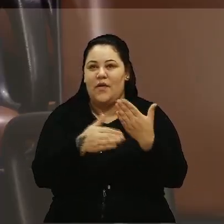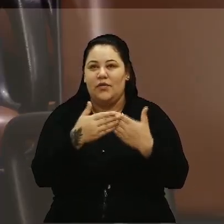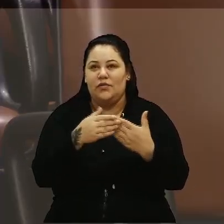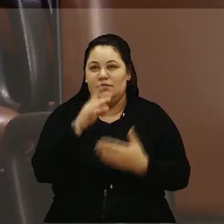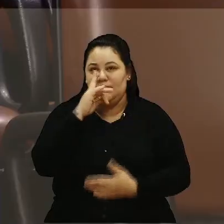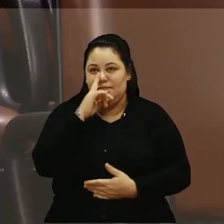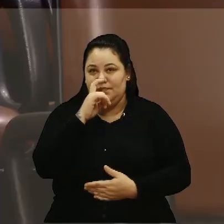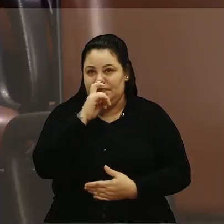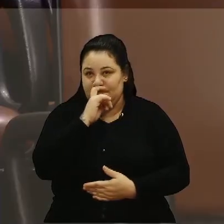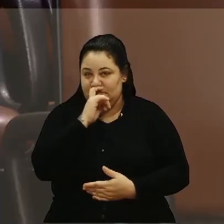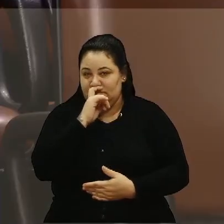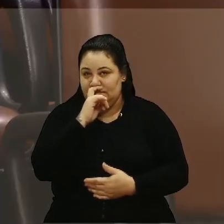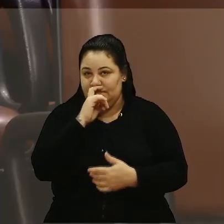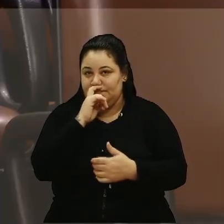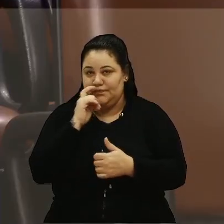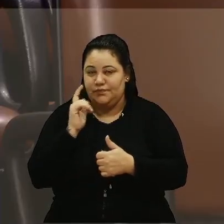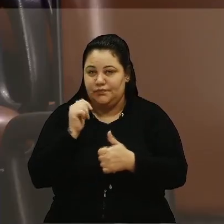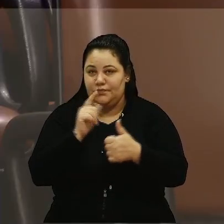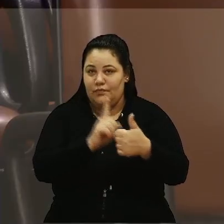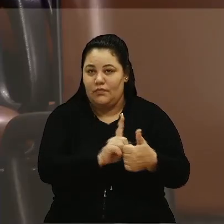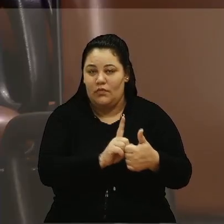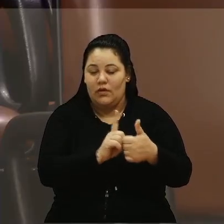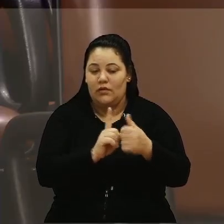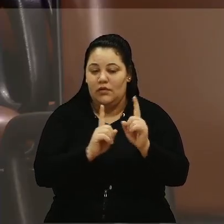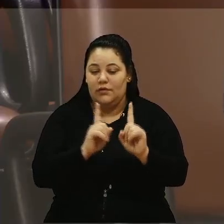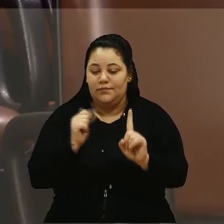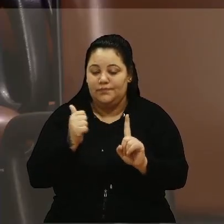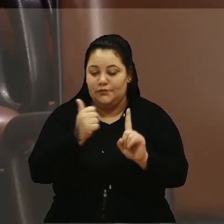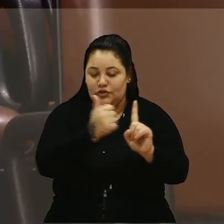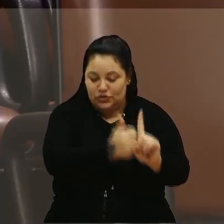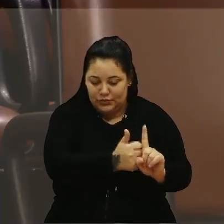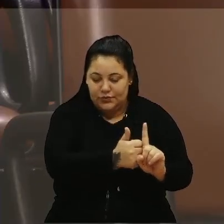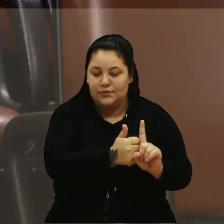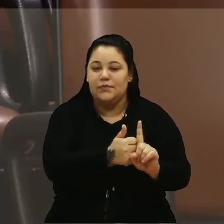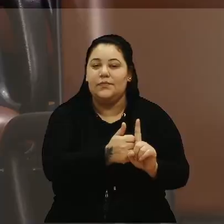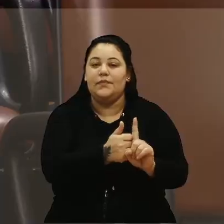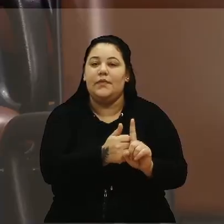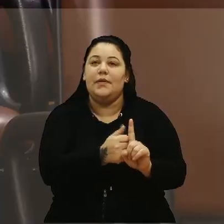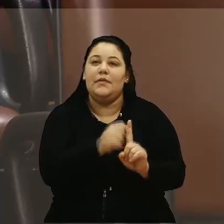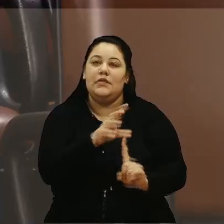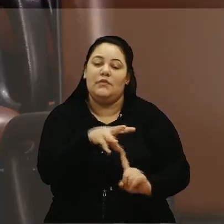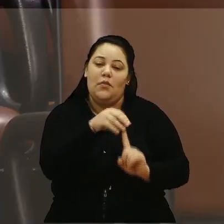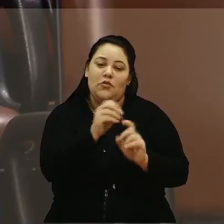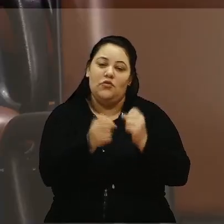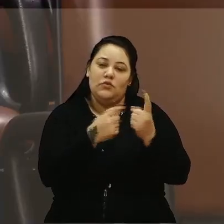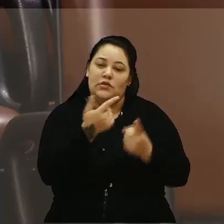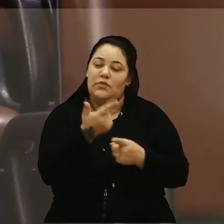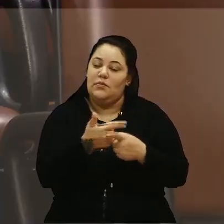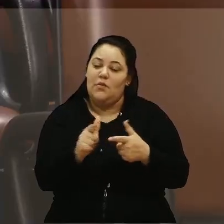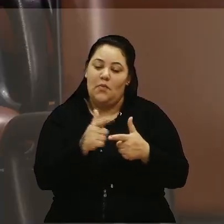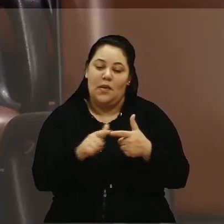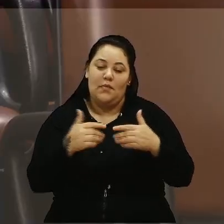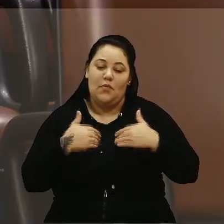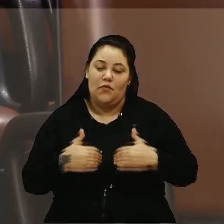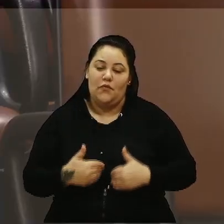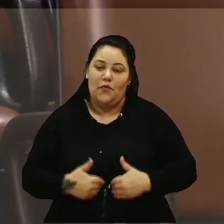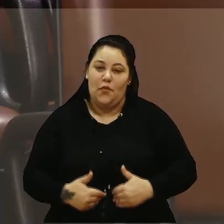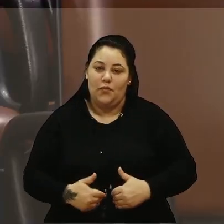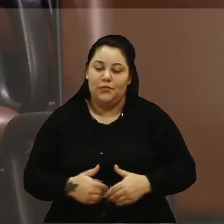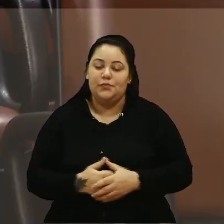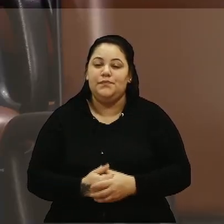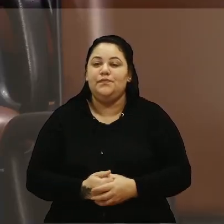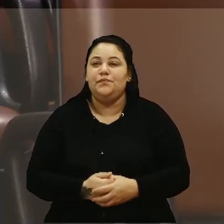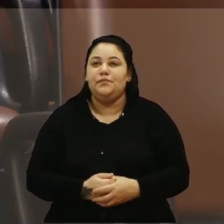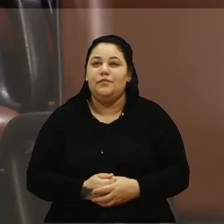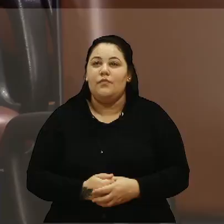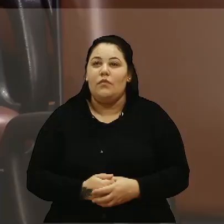atípicos, justamente aqueles que não tinham problema de locomoção. Então, a gente levantou isso na